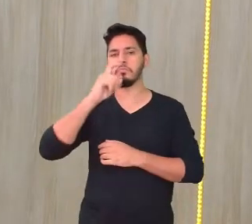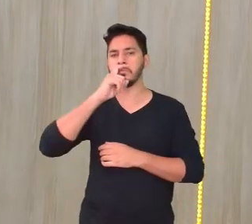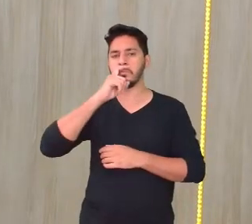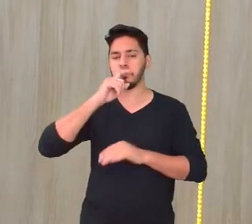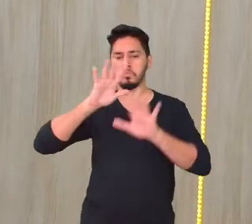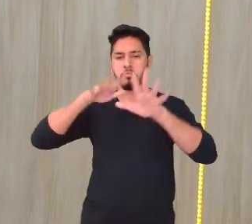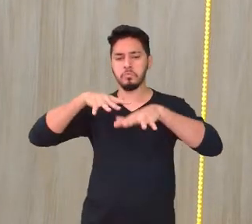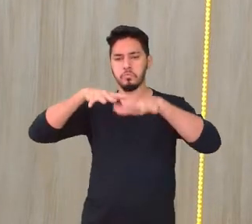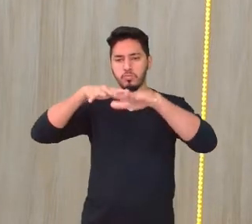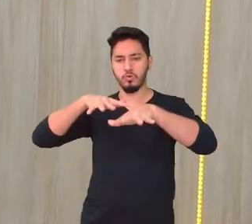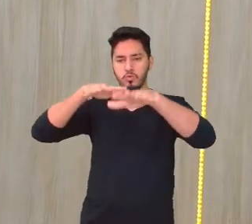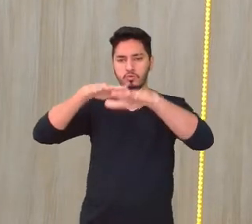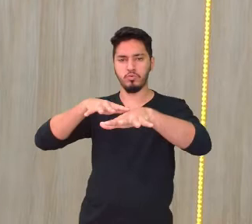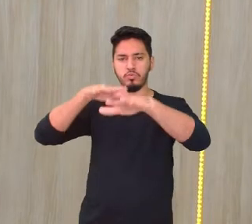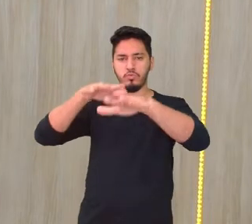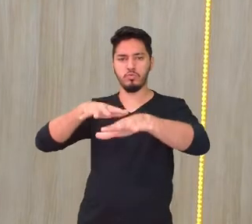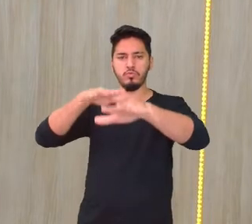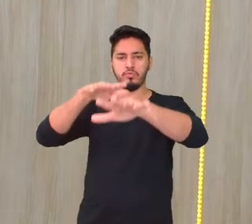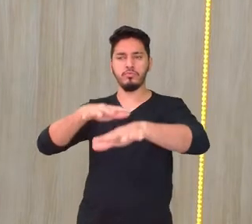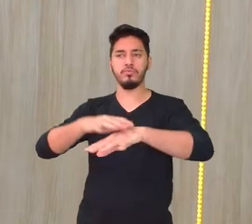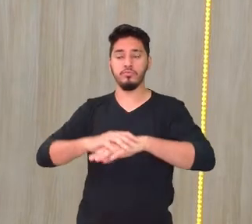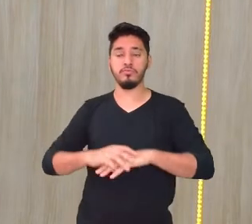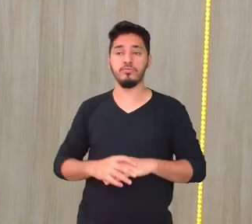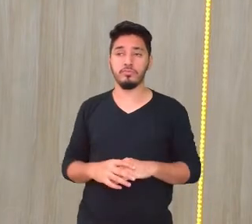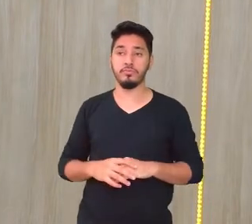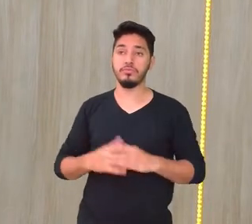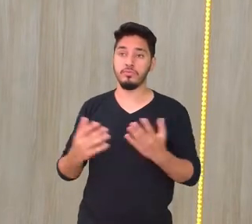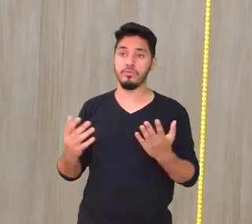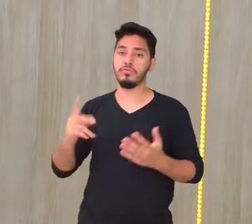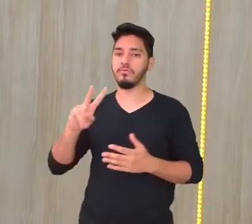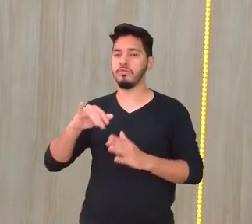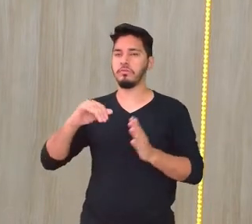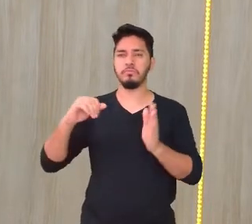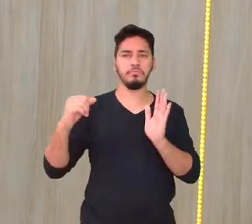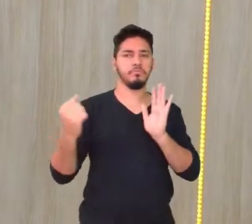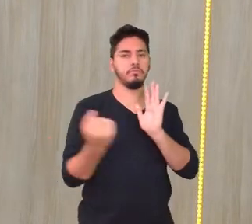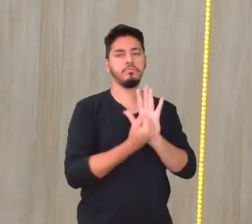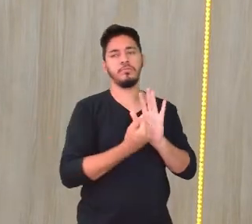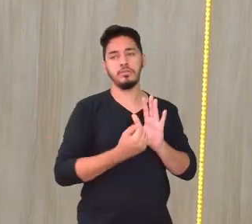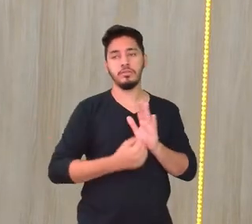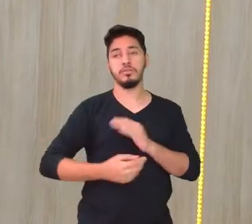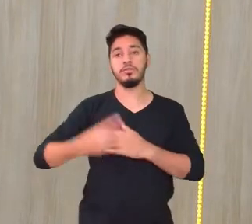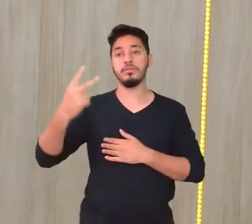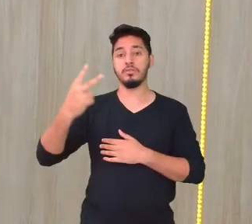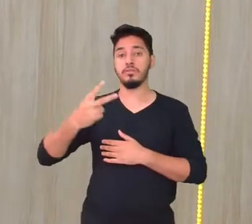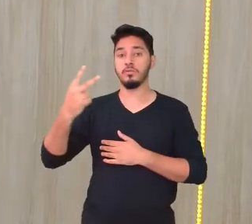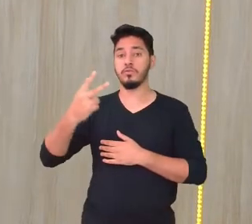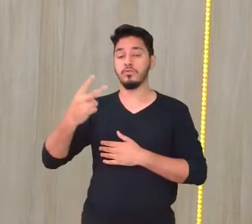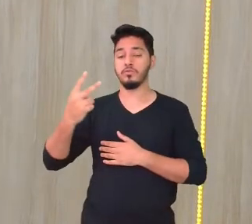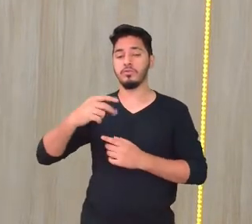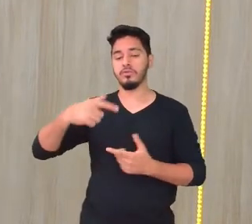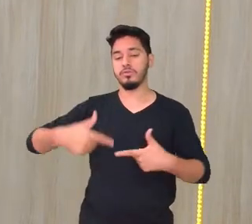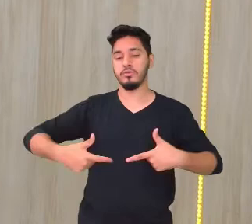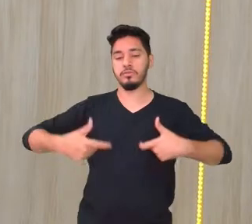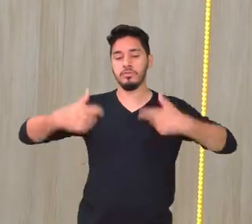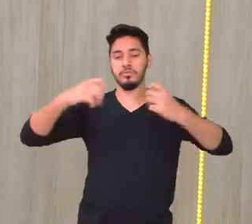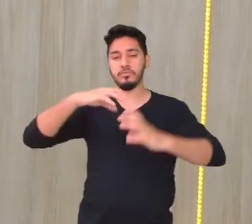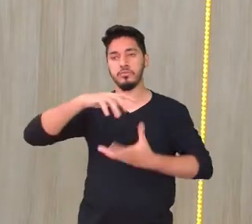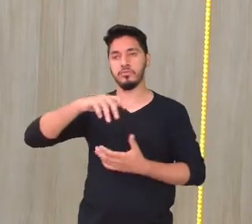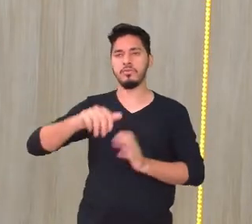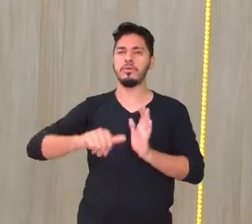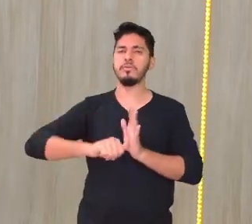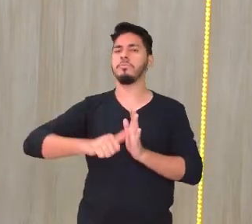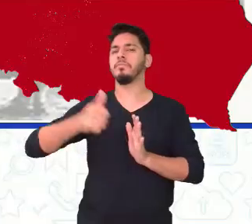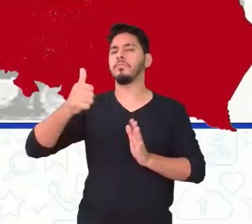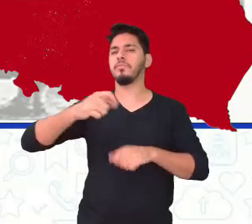de Hitler. Então, a invasão da Polônia ela vai marcar o início da Segunda Guerra Mundial. Aí, a primeira fase